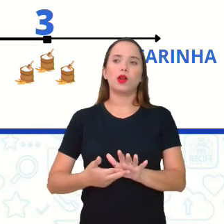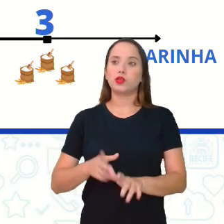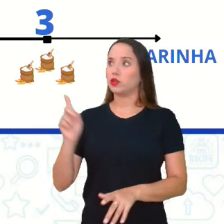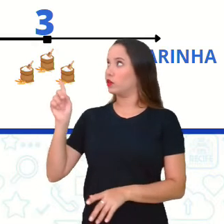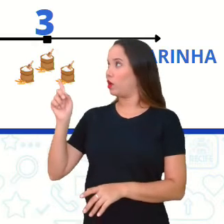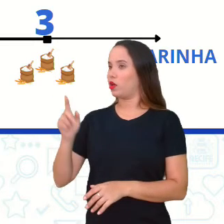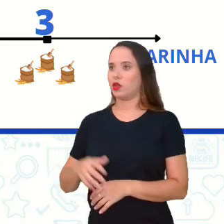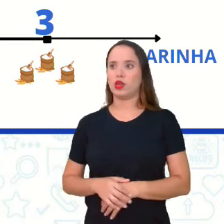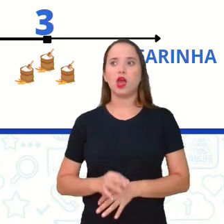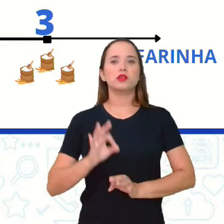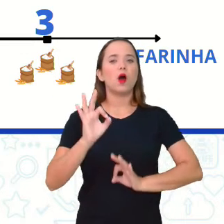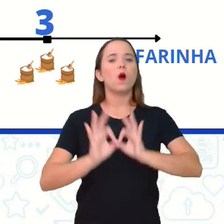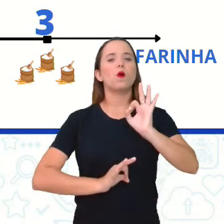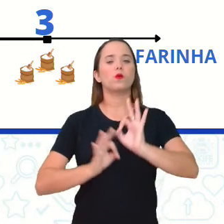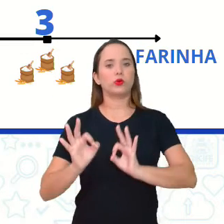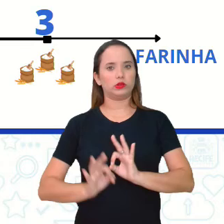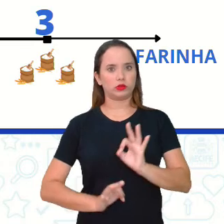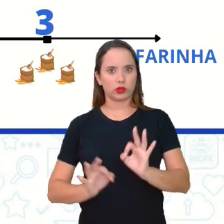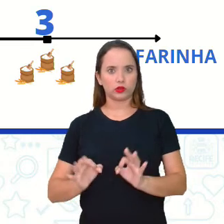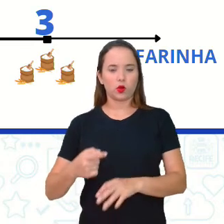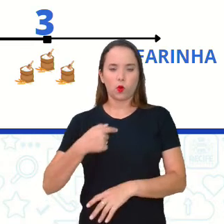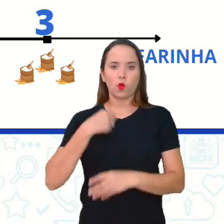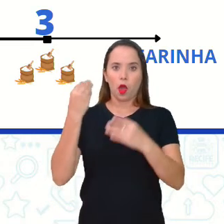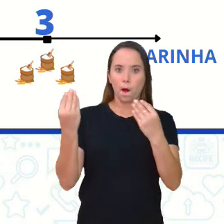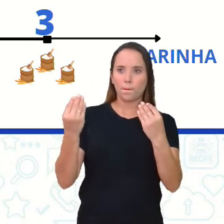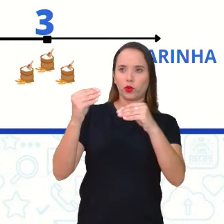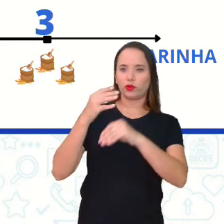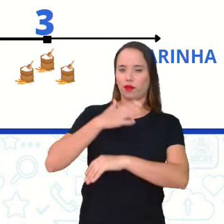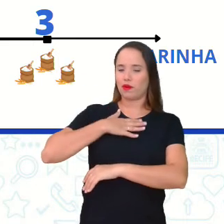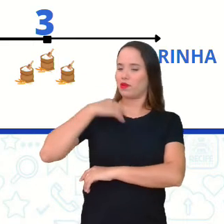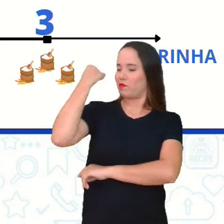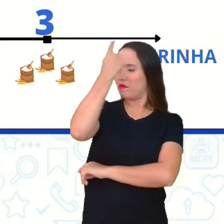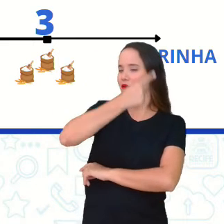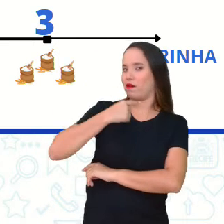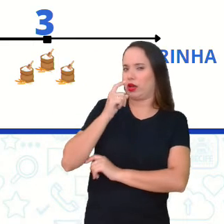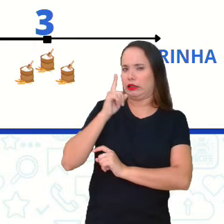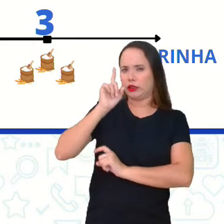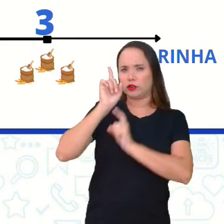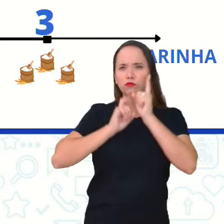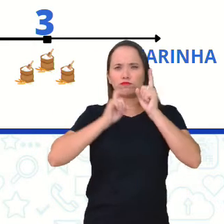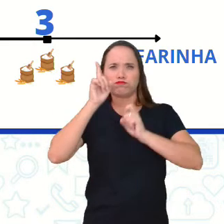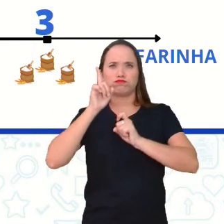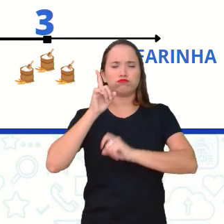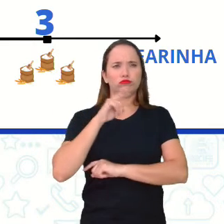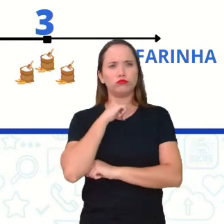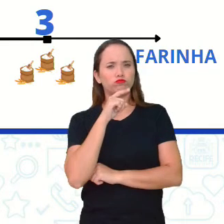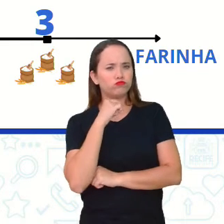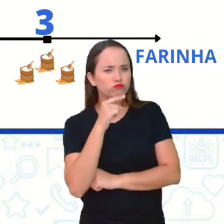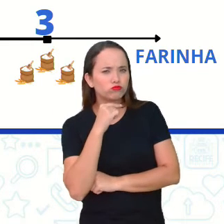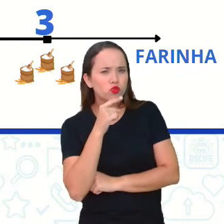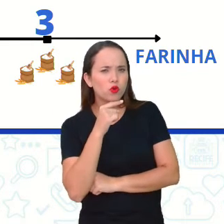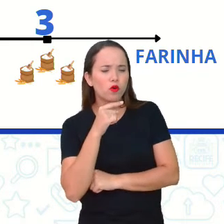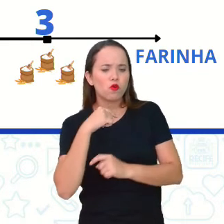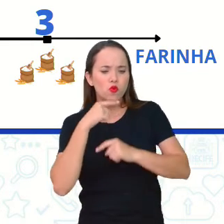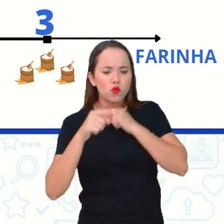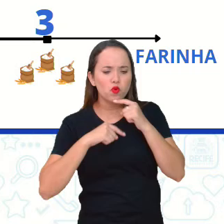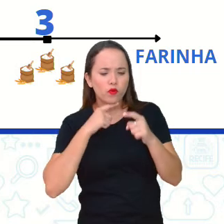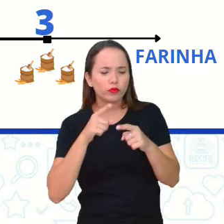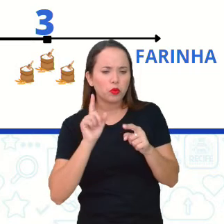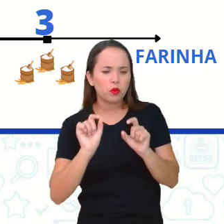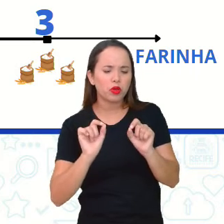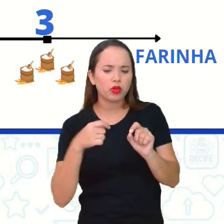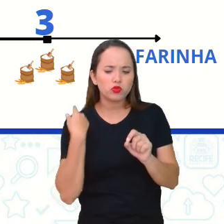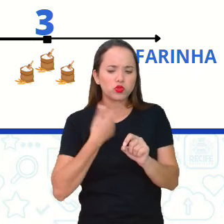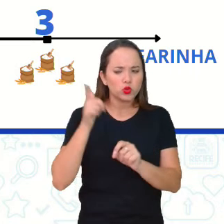aqui, essa organização, eu coloquei aquela minha carinha ali com dúvida, que é o seguinte, será que a gente já consegue fazer sem